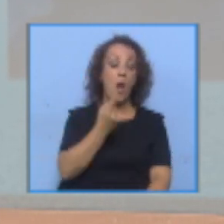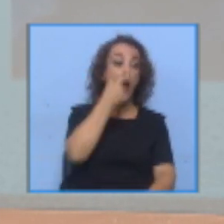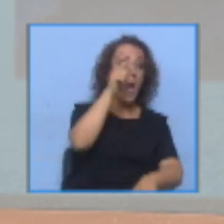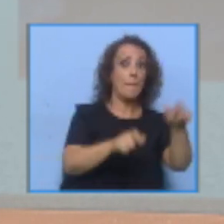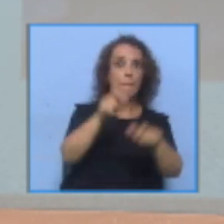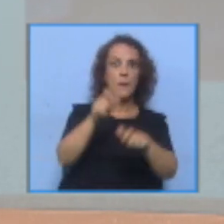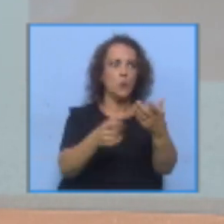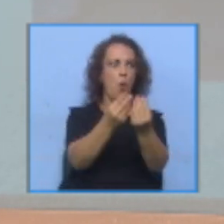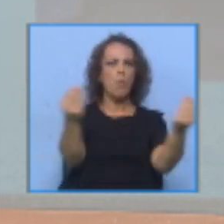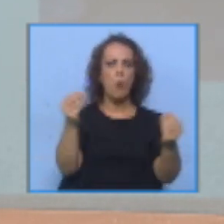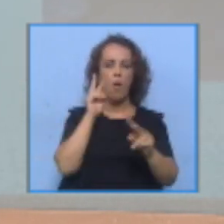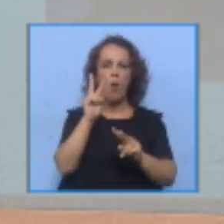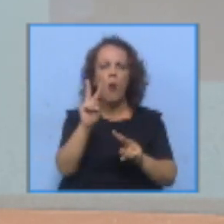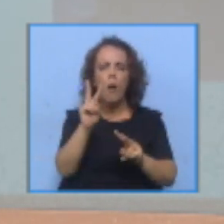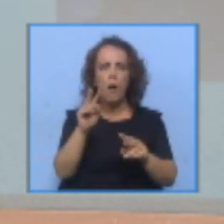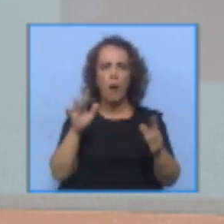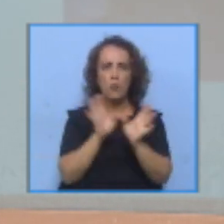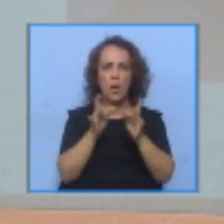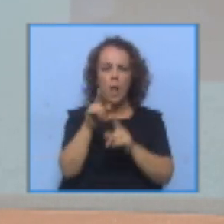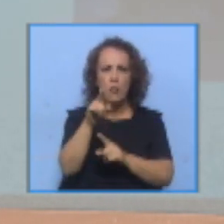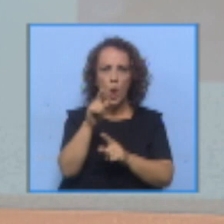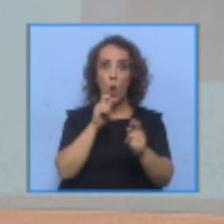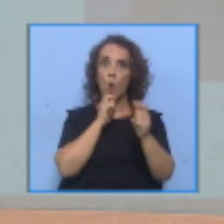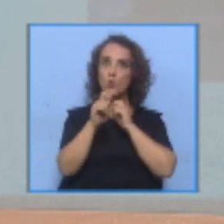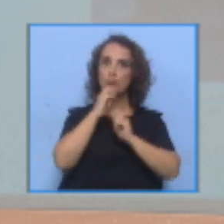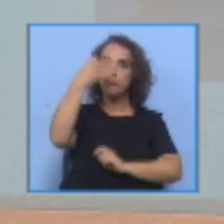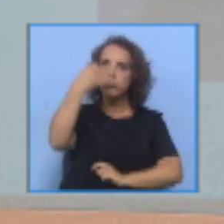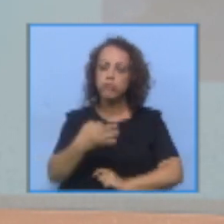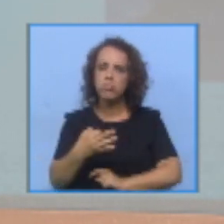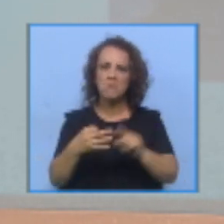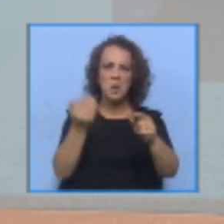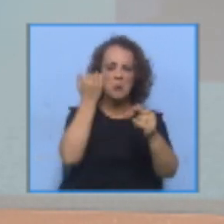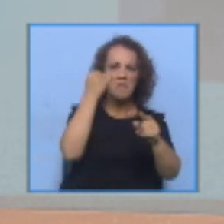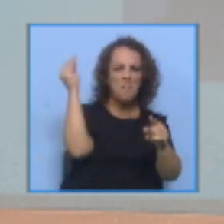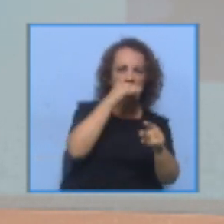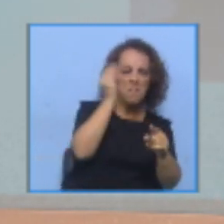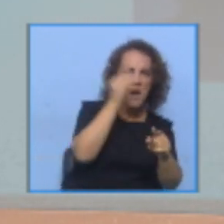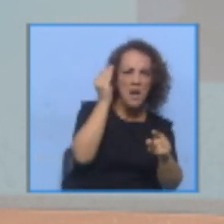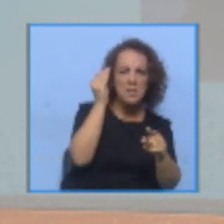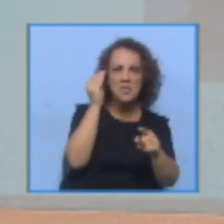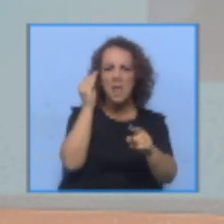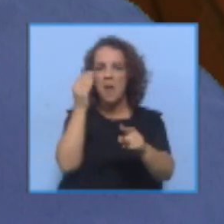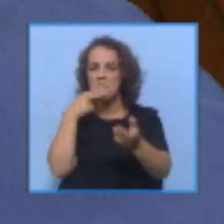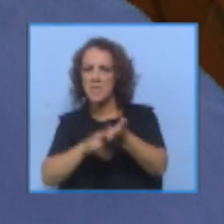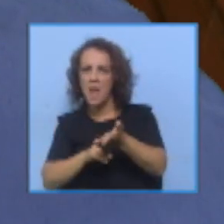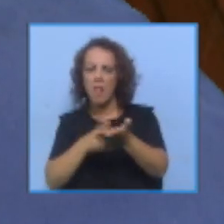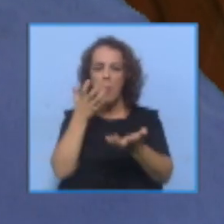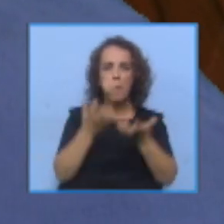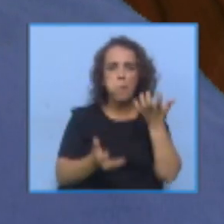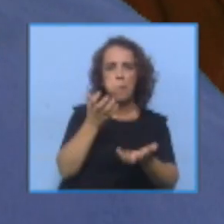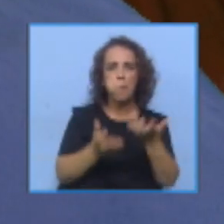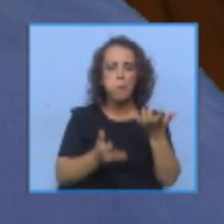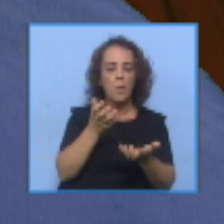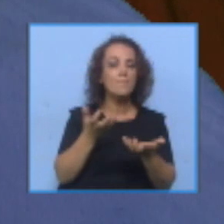distinguir nas redes sociais o que é jornalismo, o que são notícias verdadeiras e o que são notícias falsas, que,